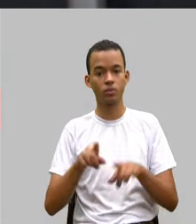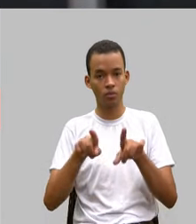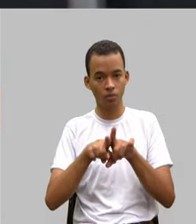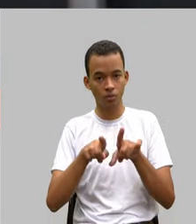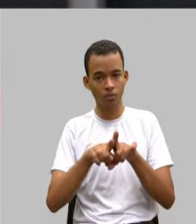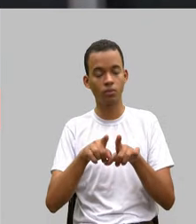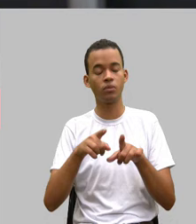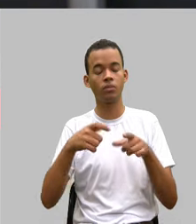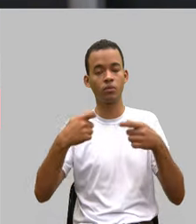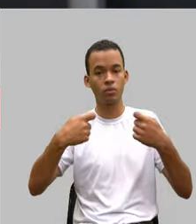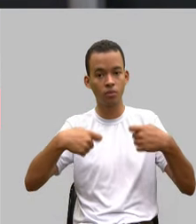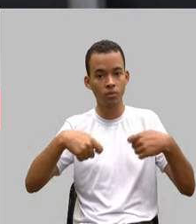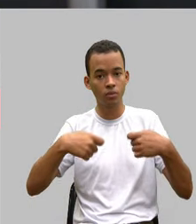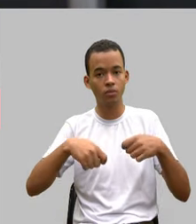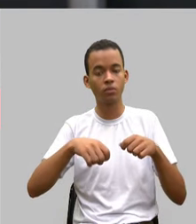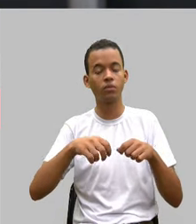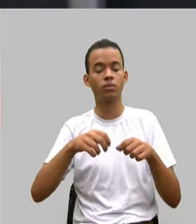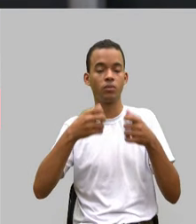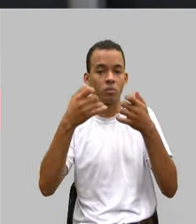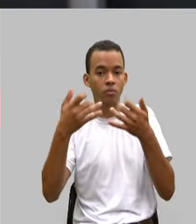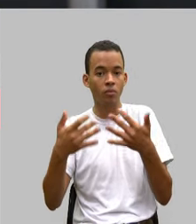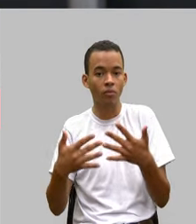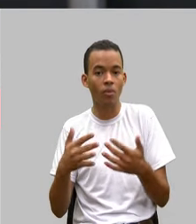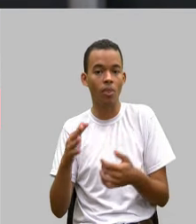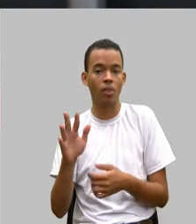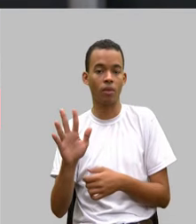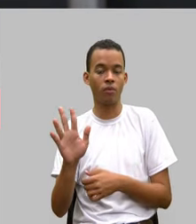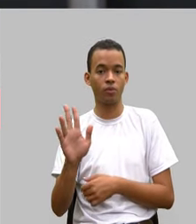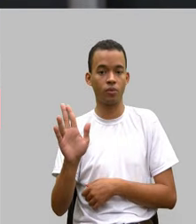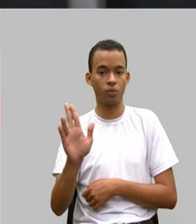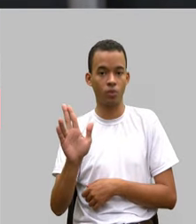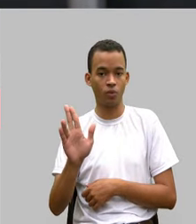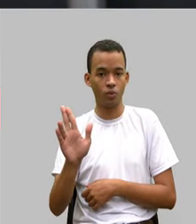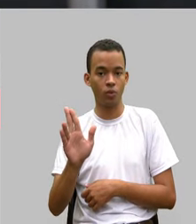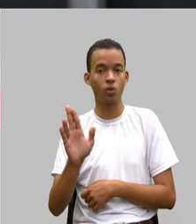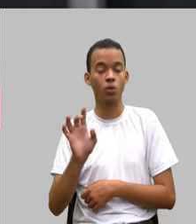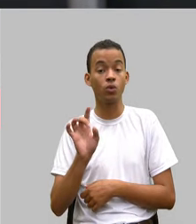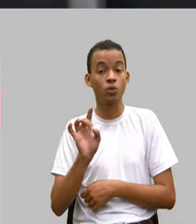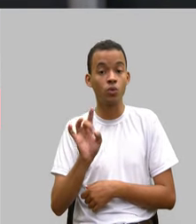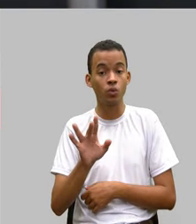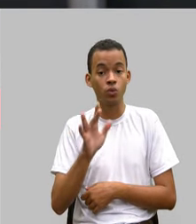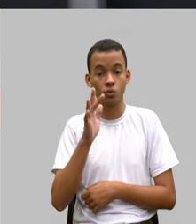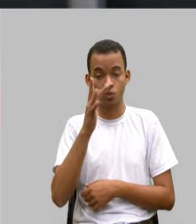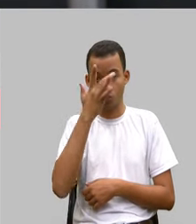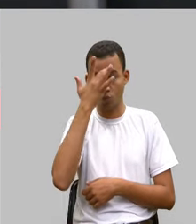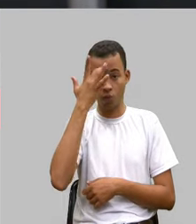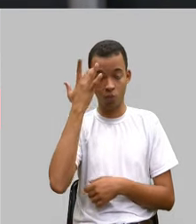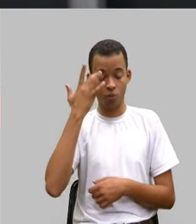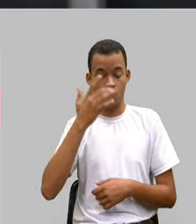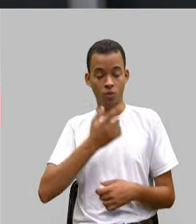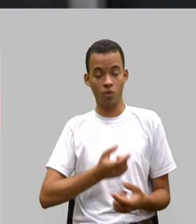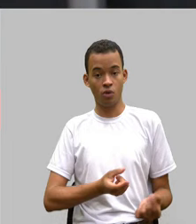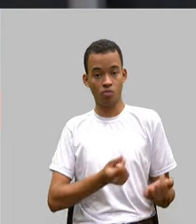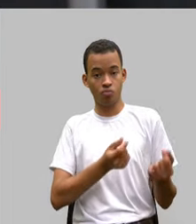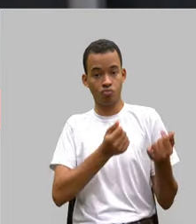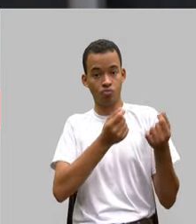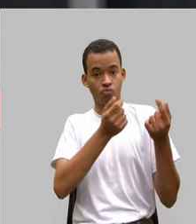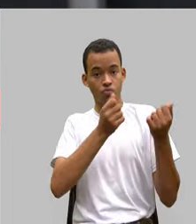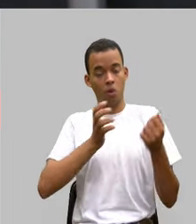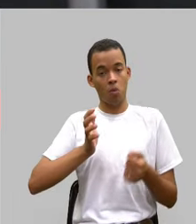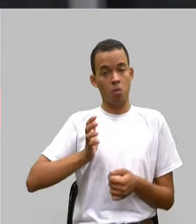trazer né que a cannabis não pode ser só para pessoas que têm um poder aquisitivo alto